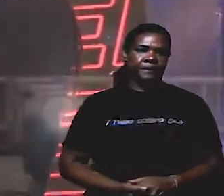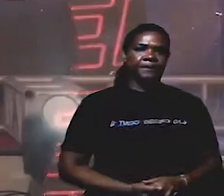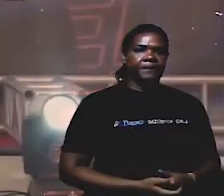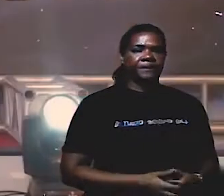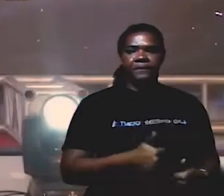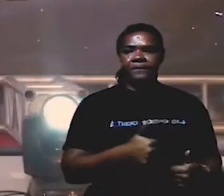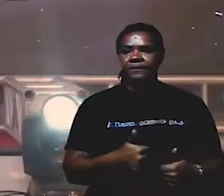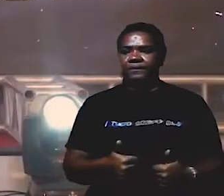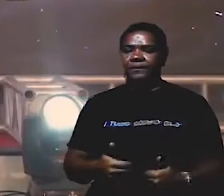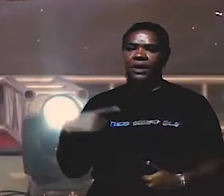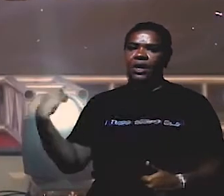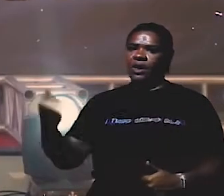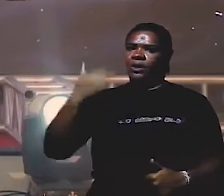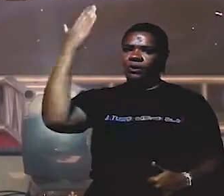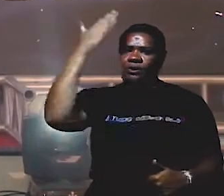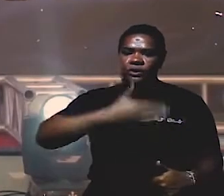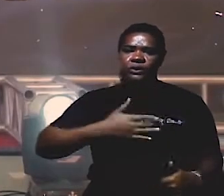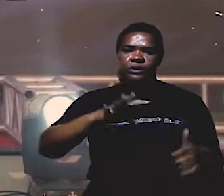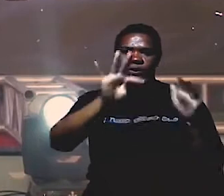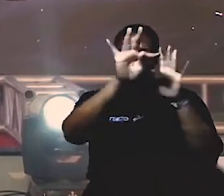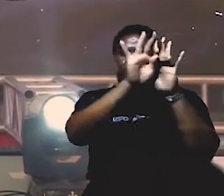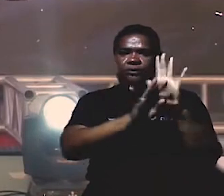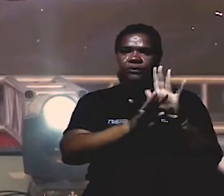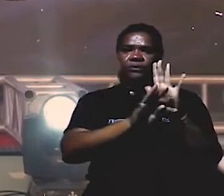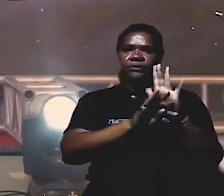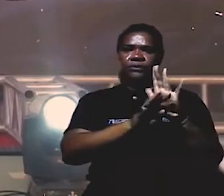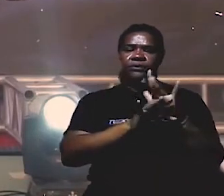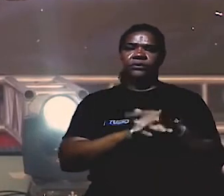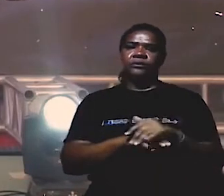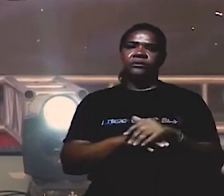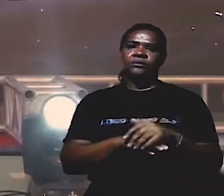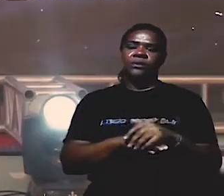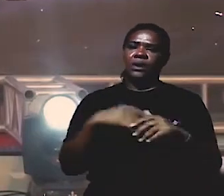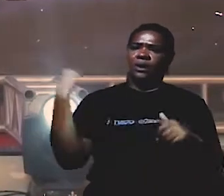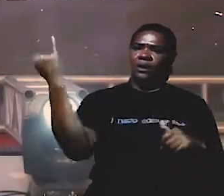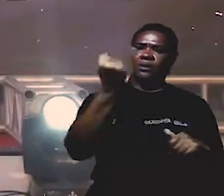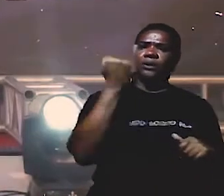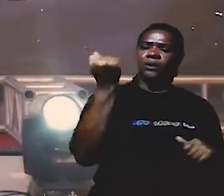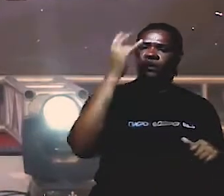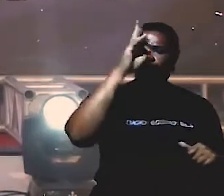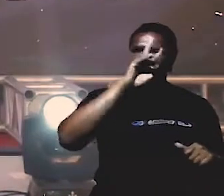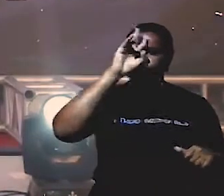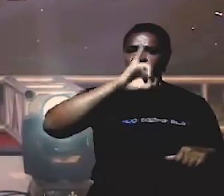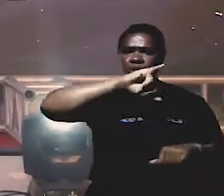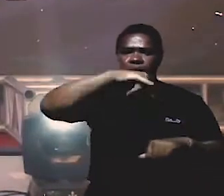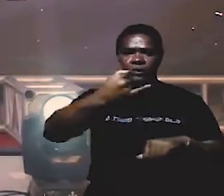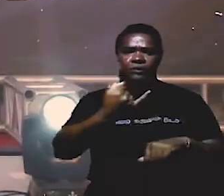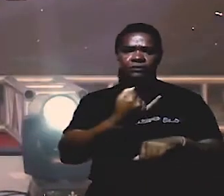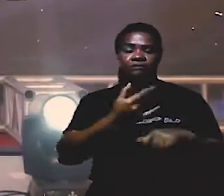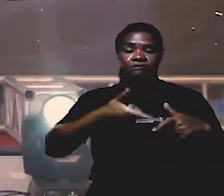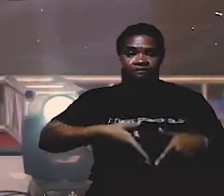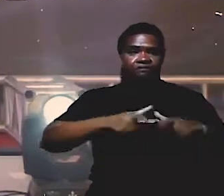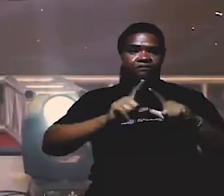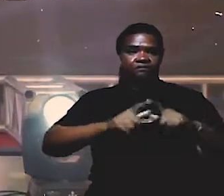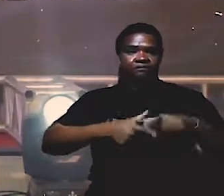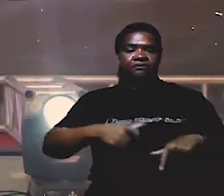Queridos, nós estamos diante de um texto bastante relevante para a história de Israel. É um